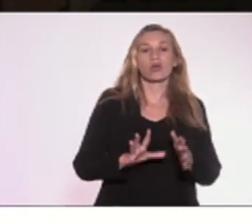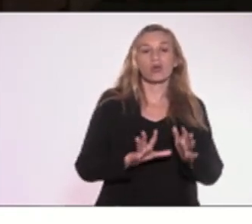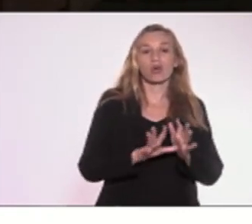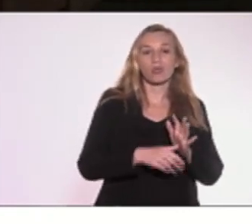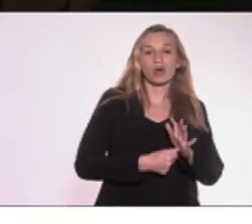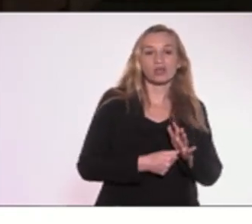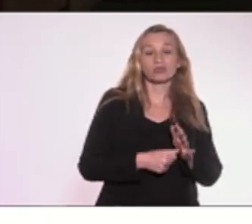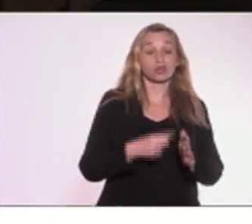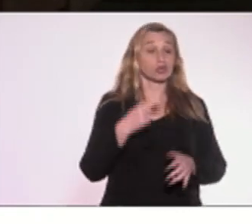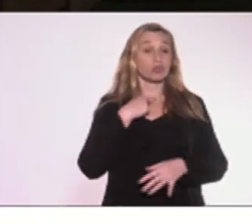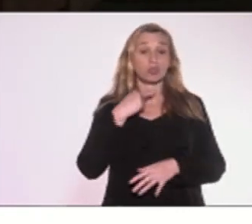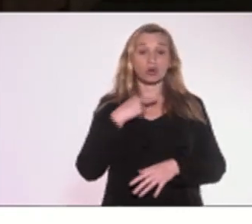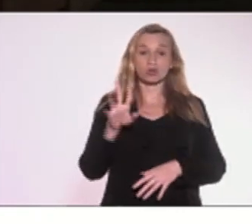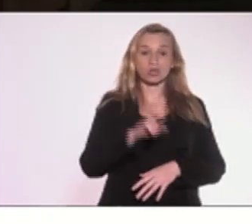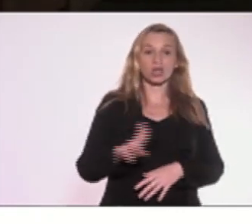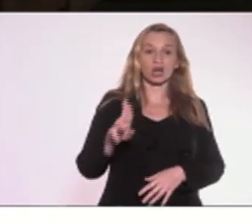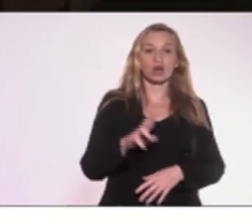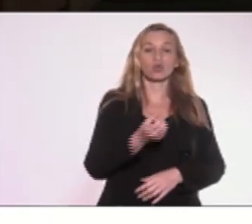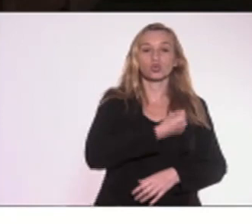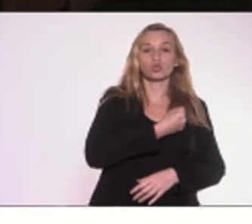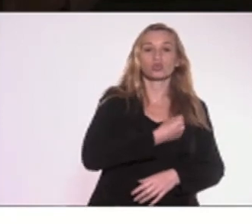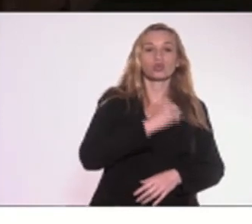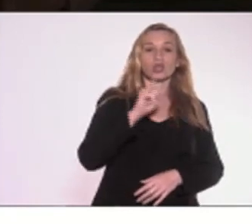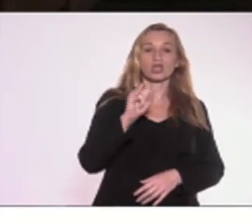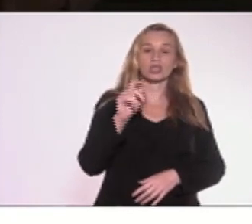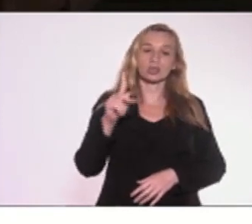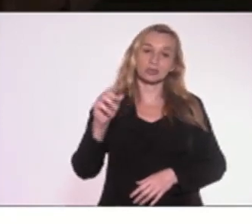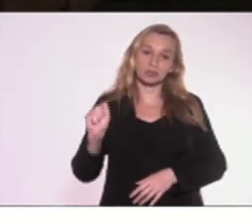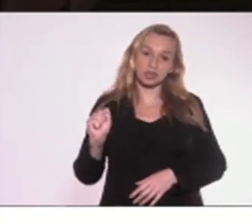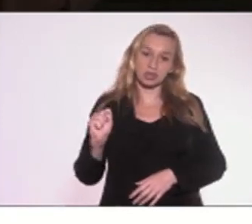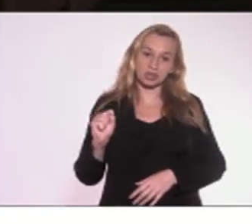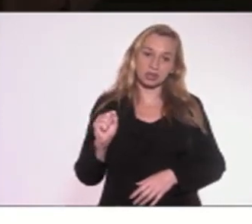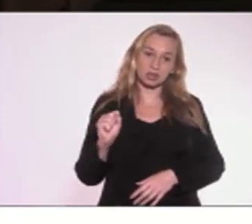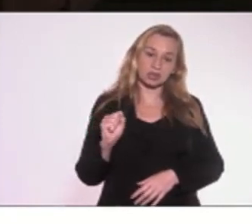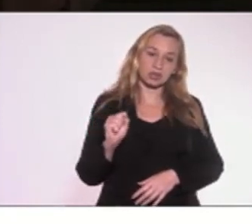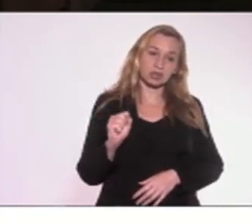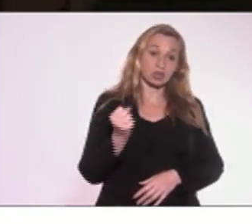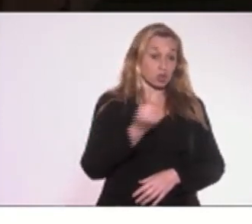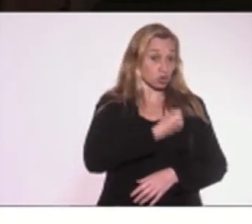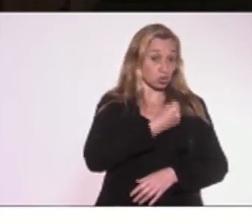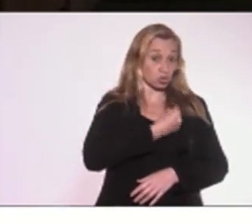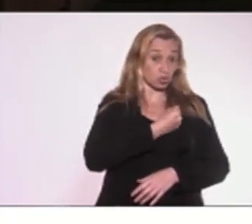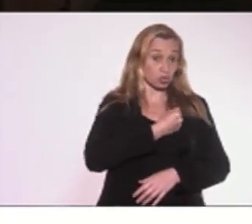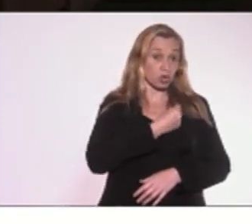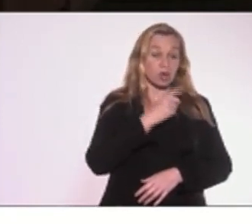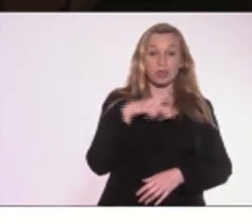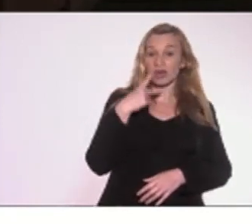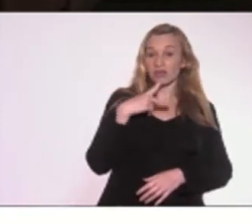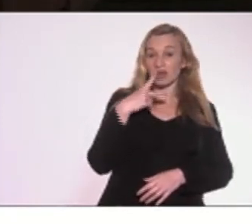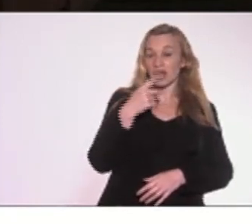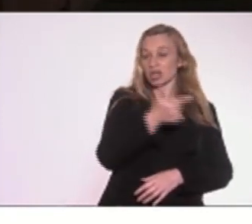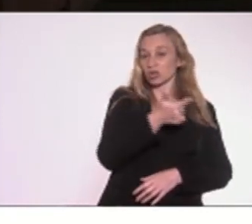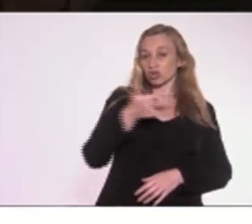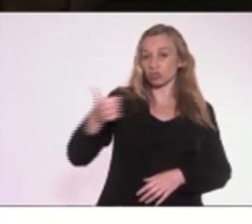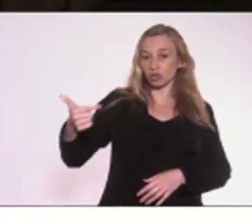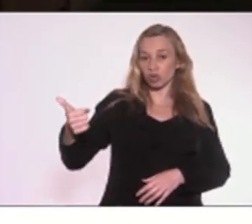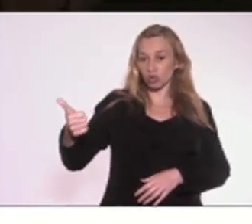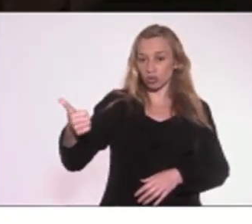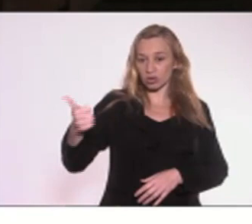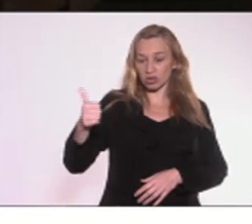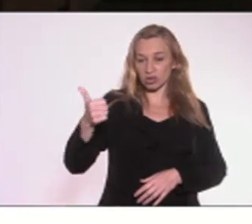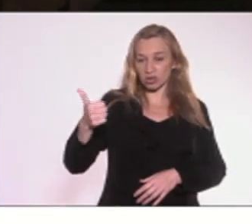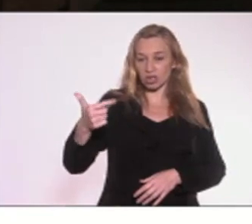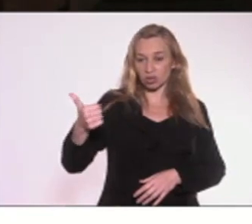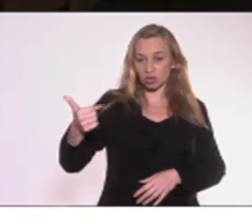é referência nacional. Você não pode utilizar esses números para falar que em 2011,